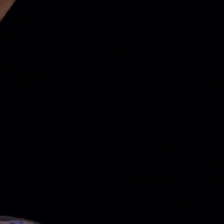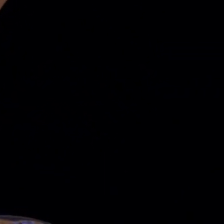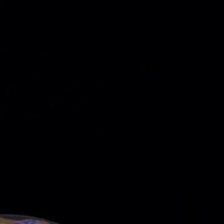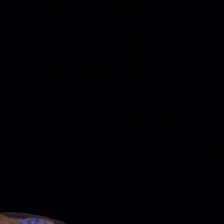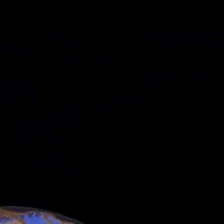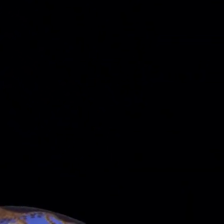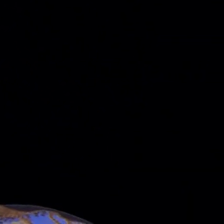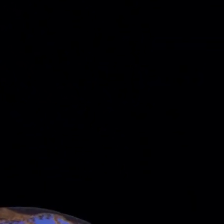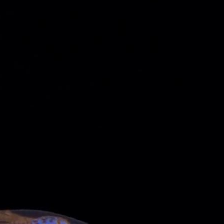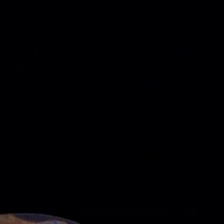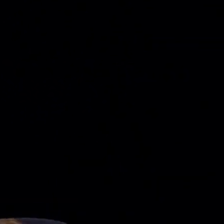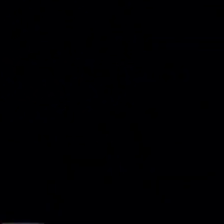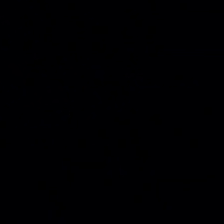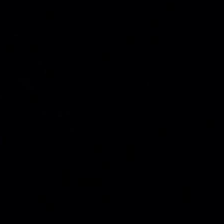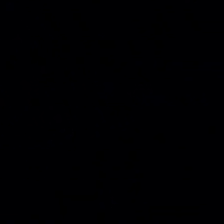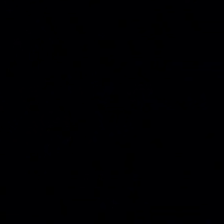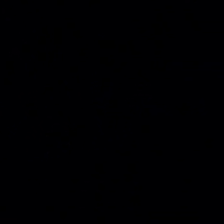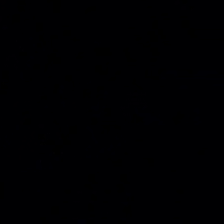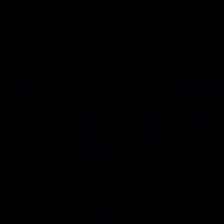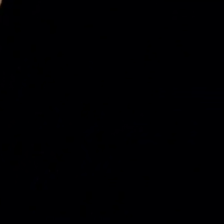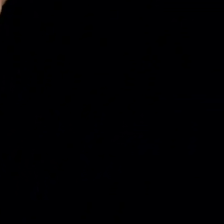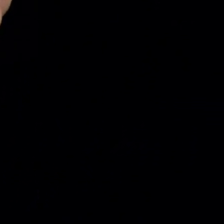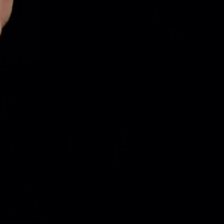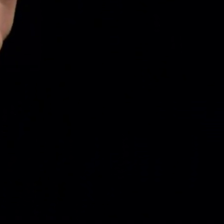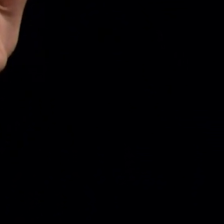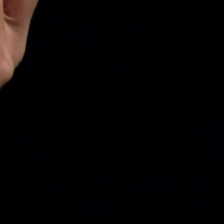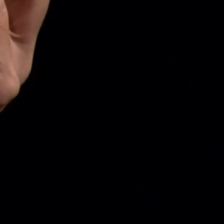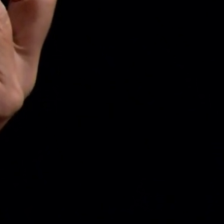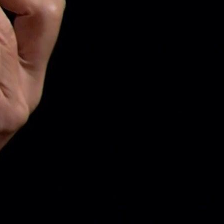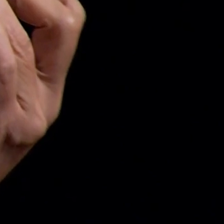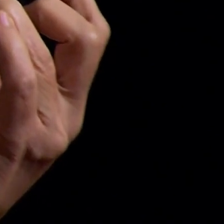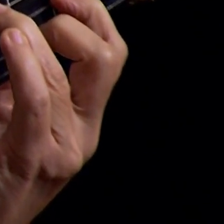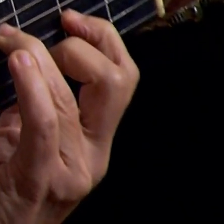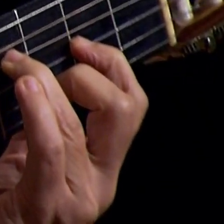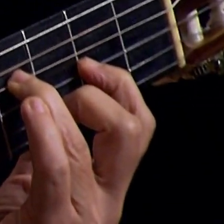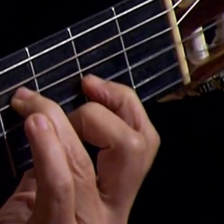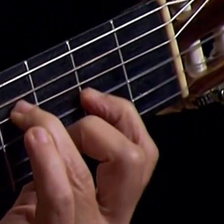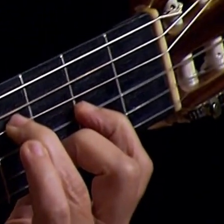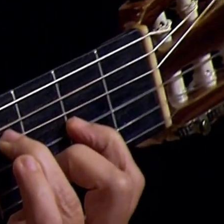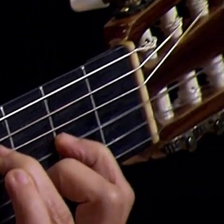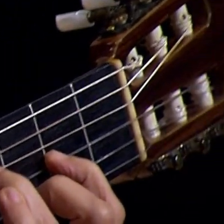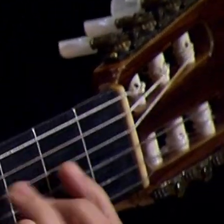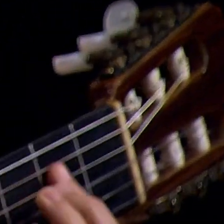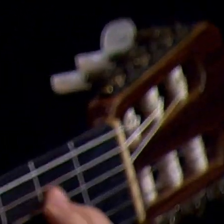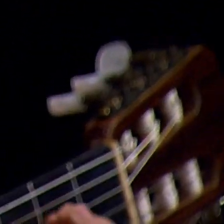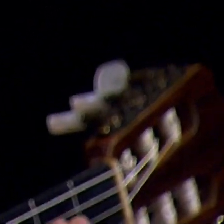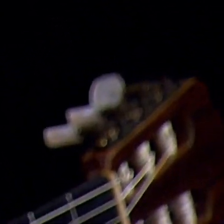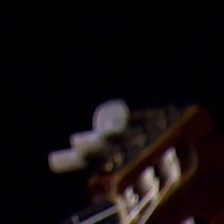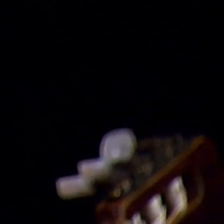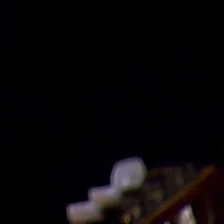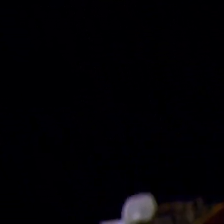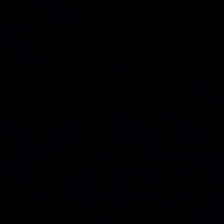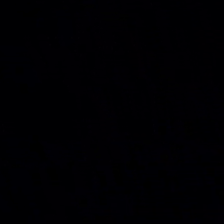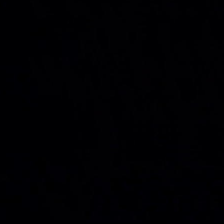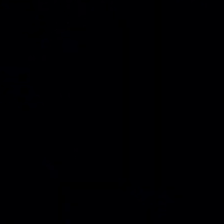A deriva me encontrar, me acheguei neste